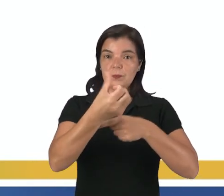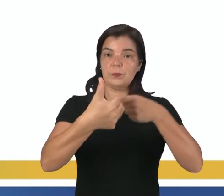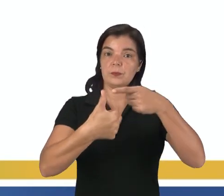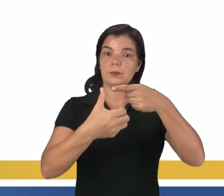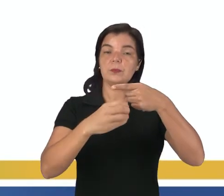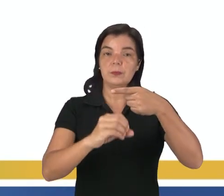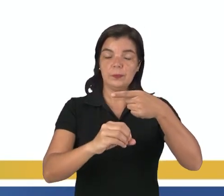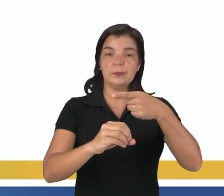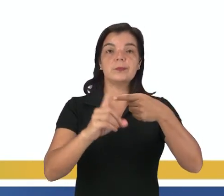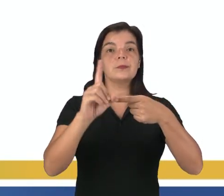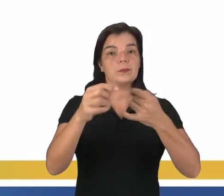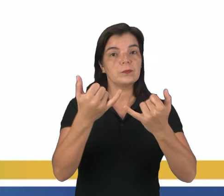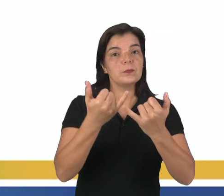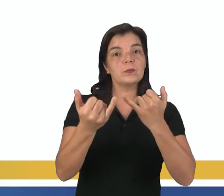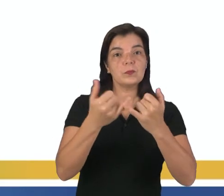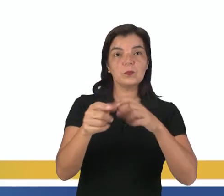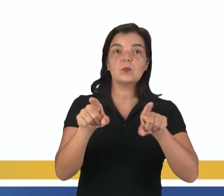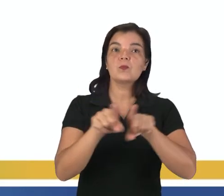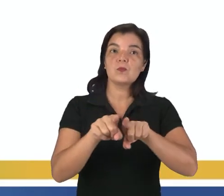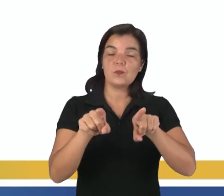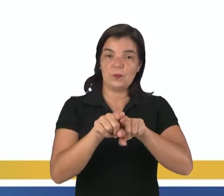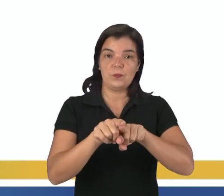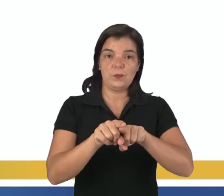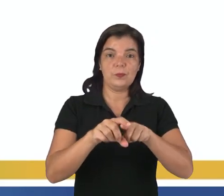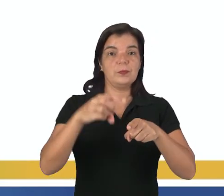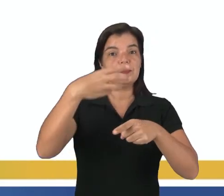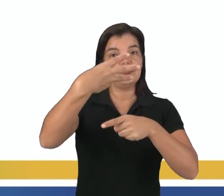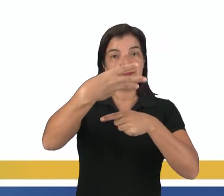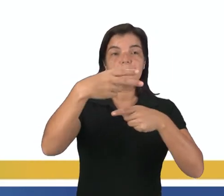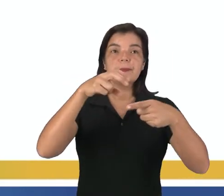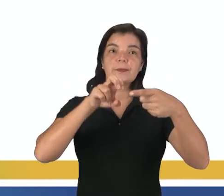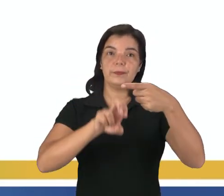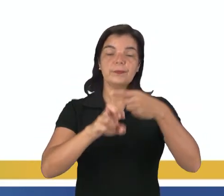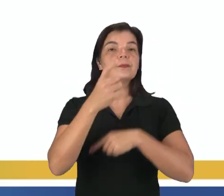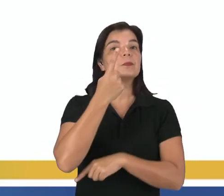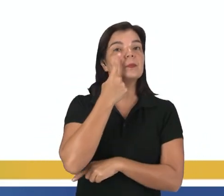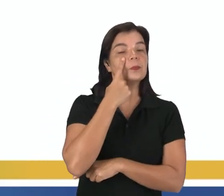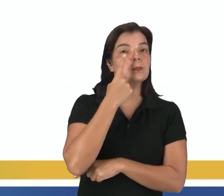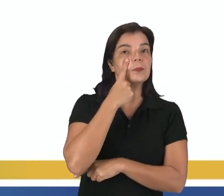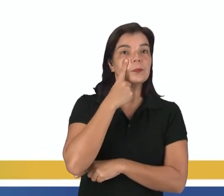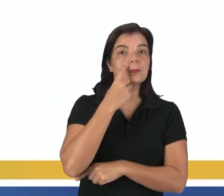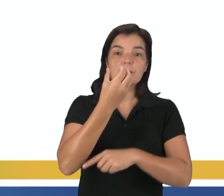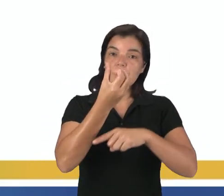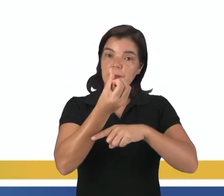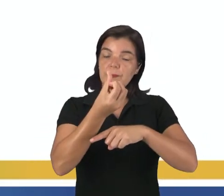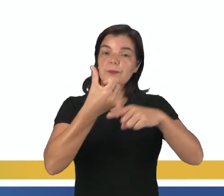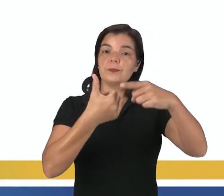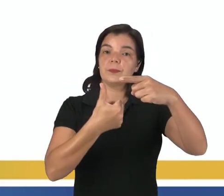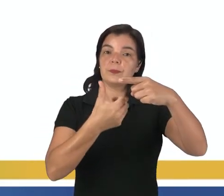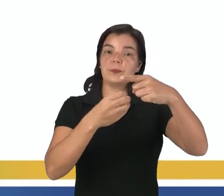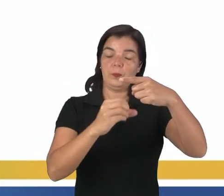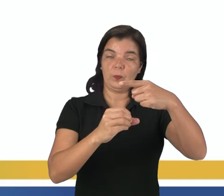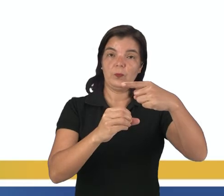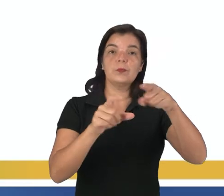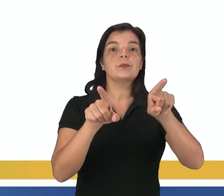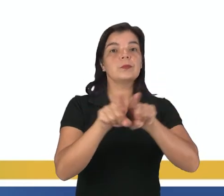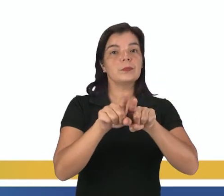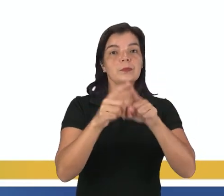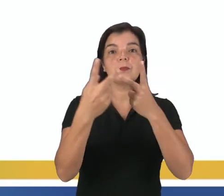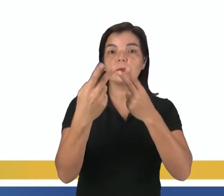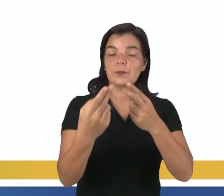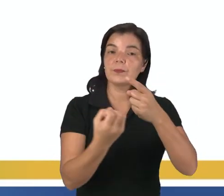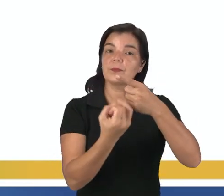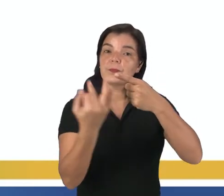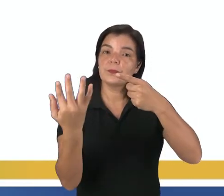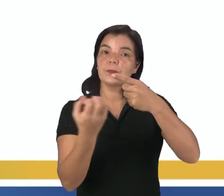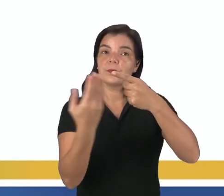6/10, que é equivalente à fração 3/5. Observe que 6/10 tem o mesmo denominador que a